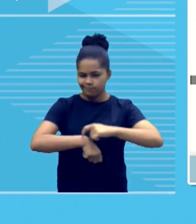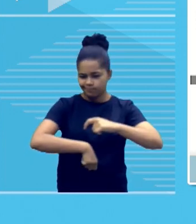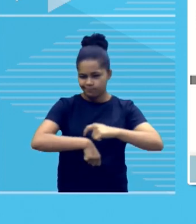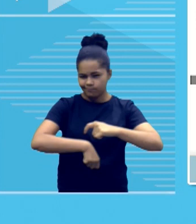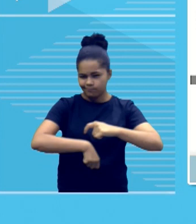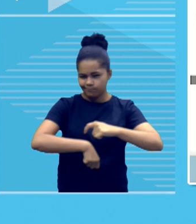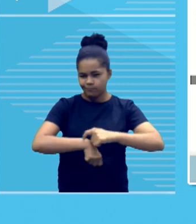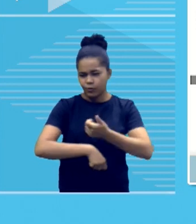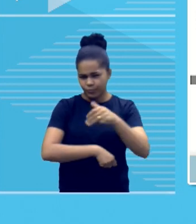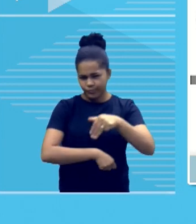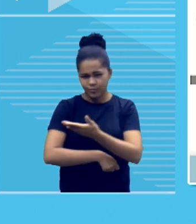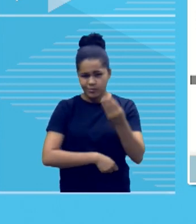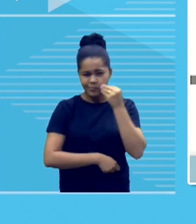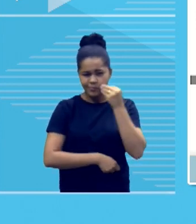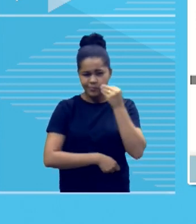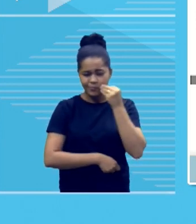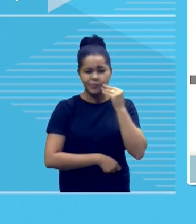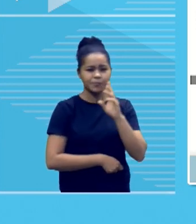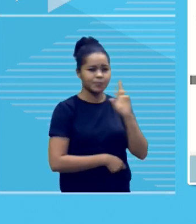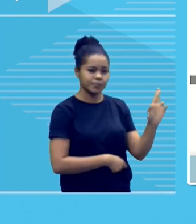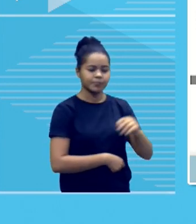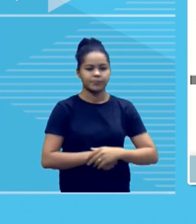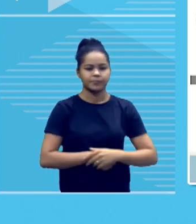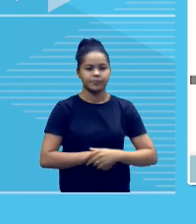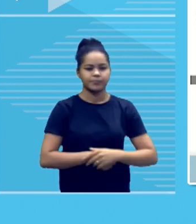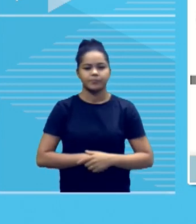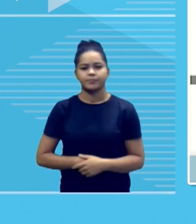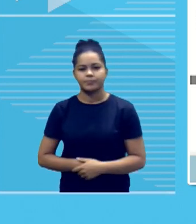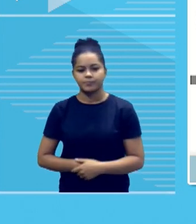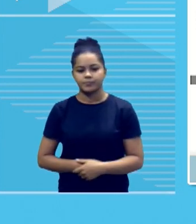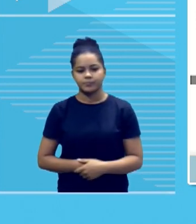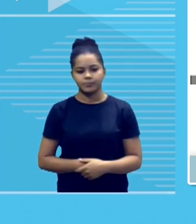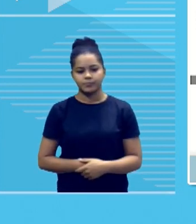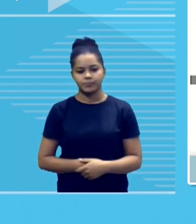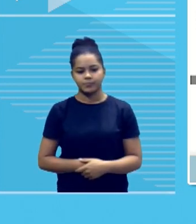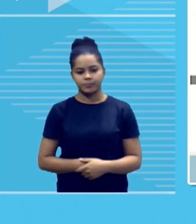somente aí um minutinho aí para vocês um minuto na tela